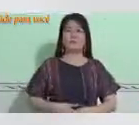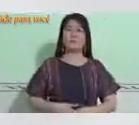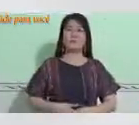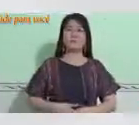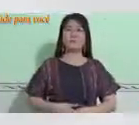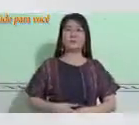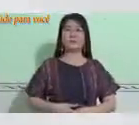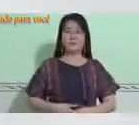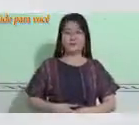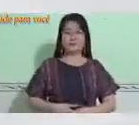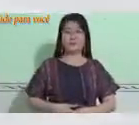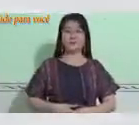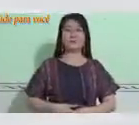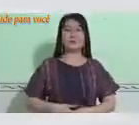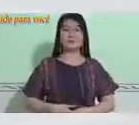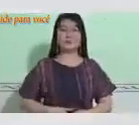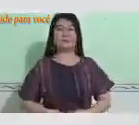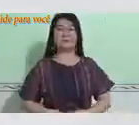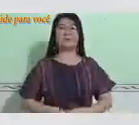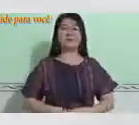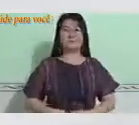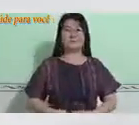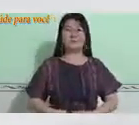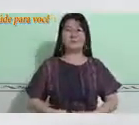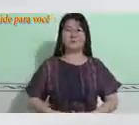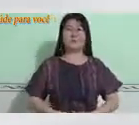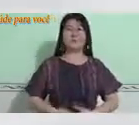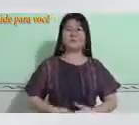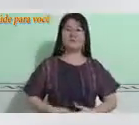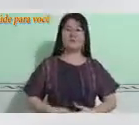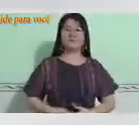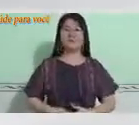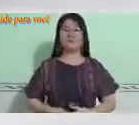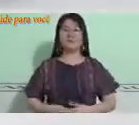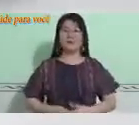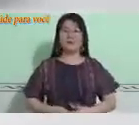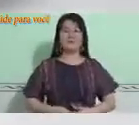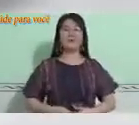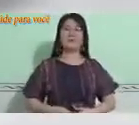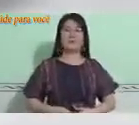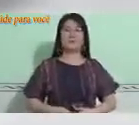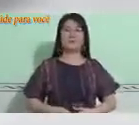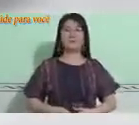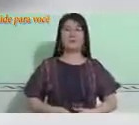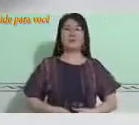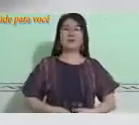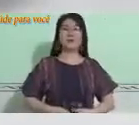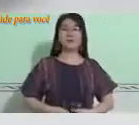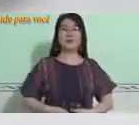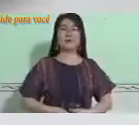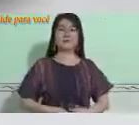neste caso, vírgula, o produto deve ser aplicado primeiro nas mãos e depois nas regiões da barba que se pretende tratar.